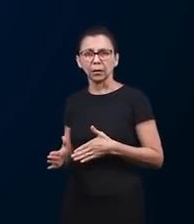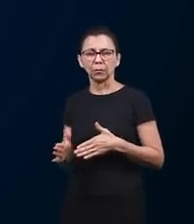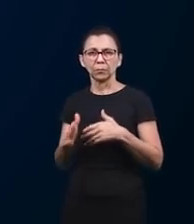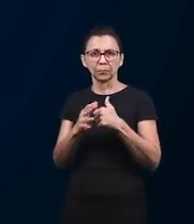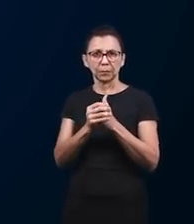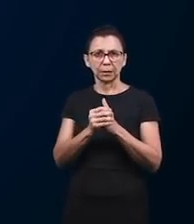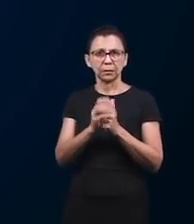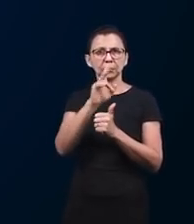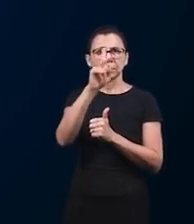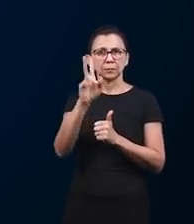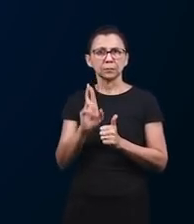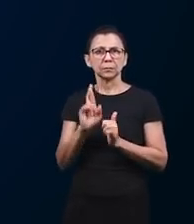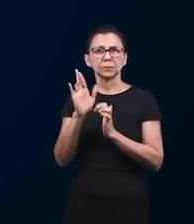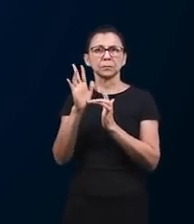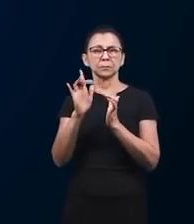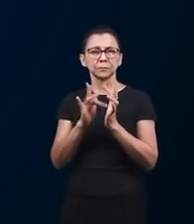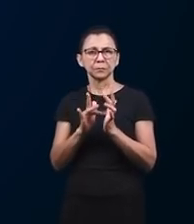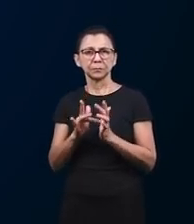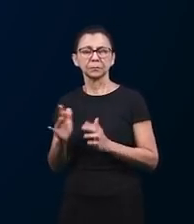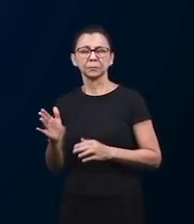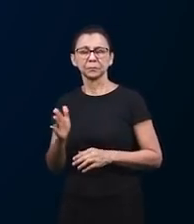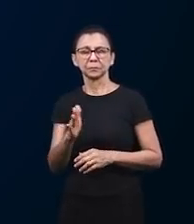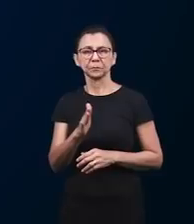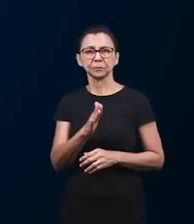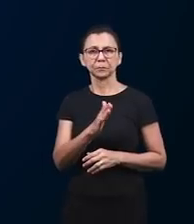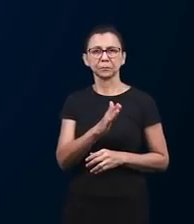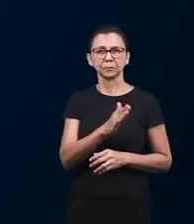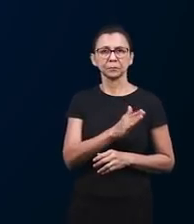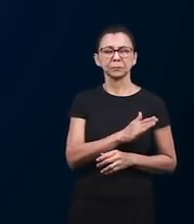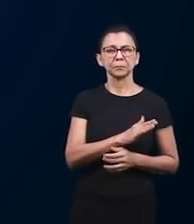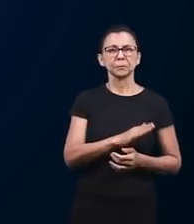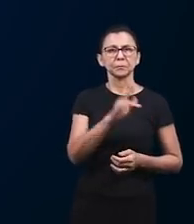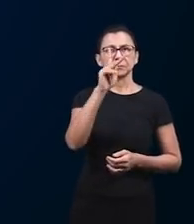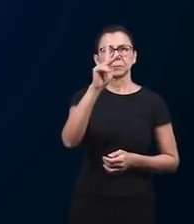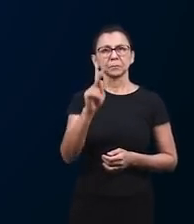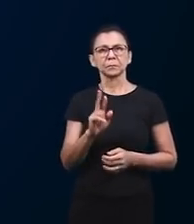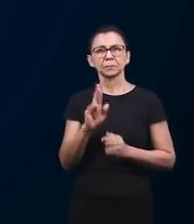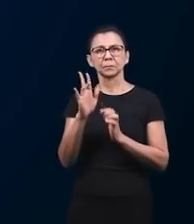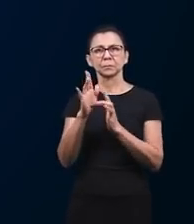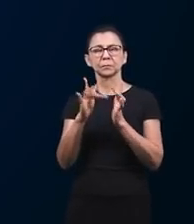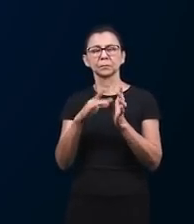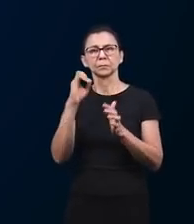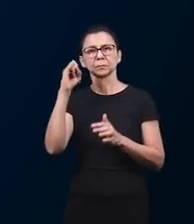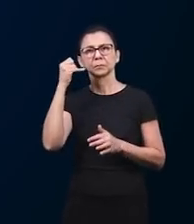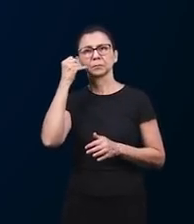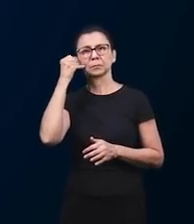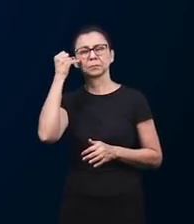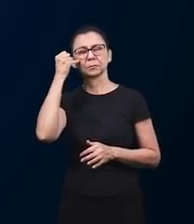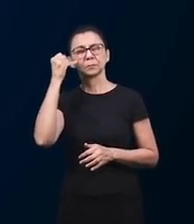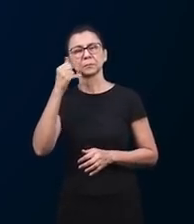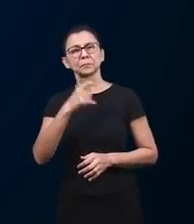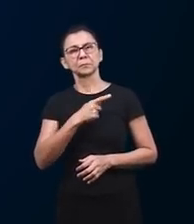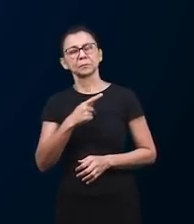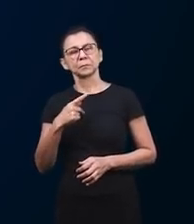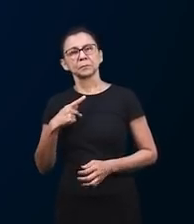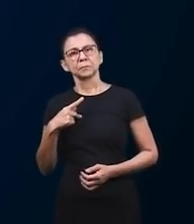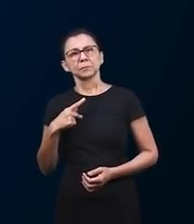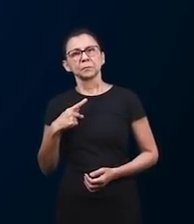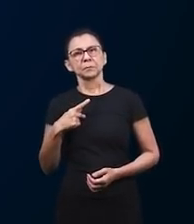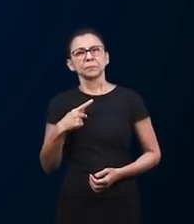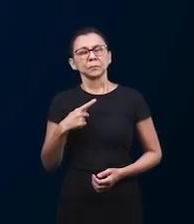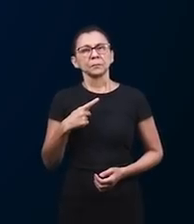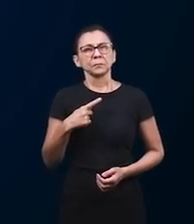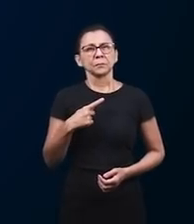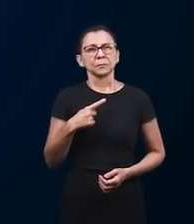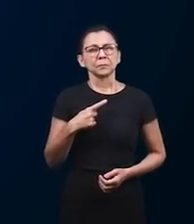Cristo. Amém? A paz do Senhor Jesus. Irmãos, a paz do Senhor Jesus, a paz do Senhor Jesus, pastor Josias.